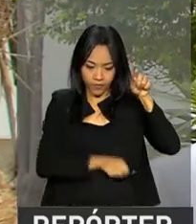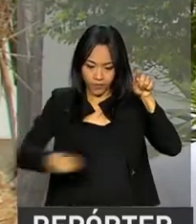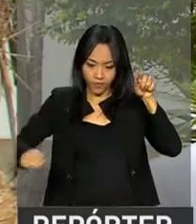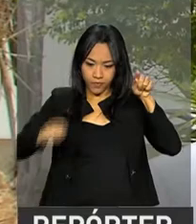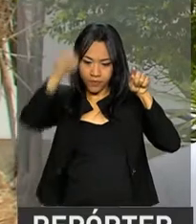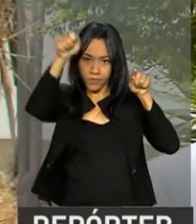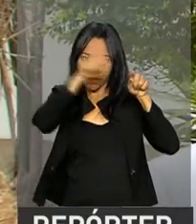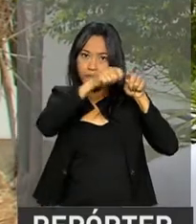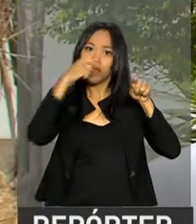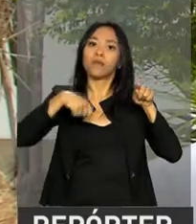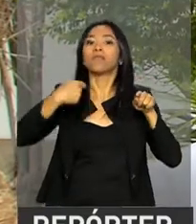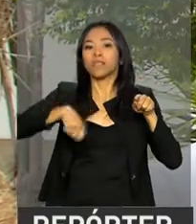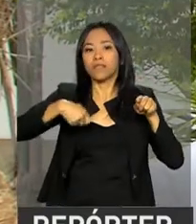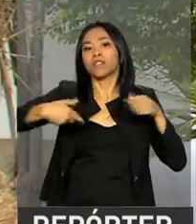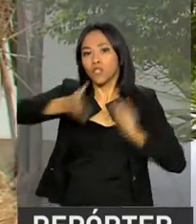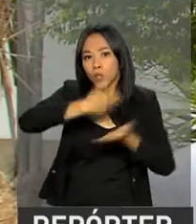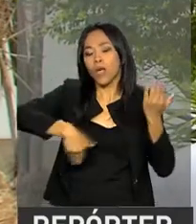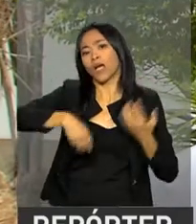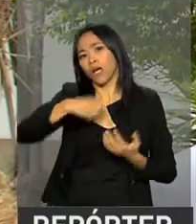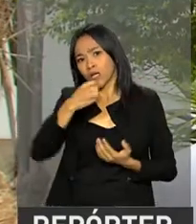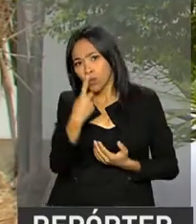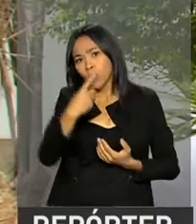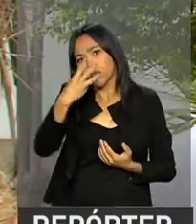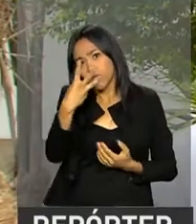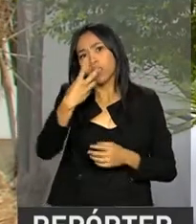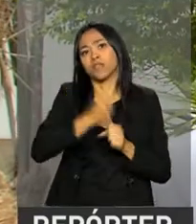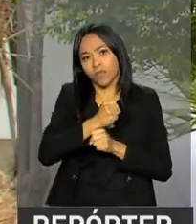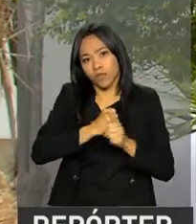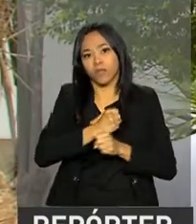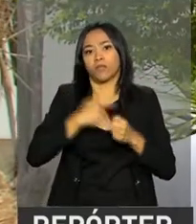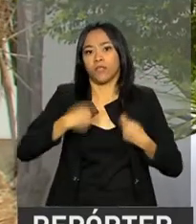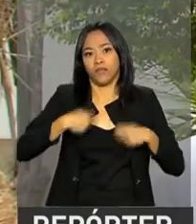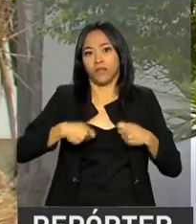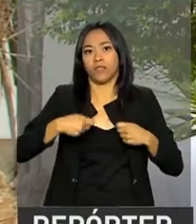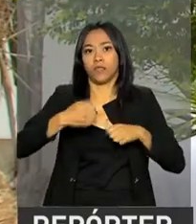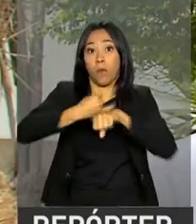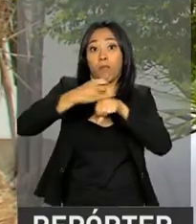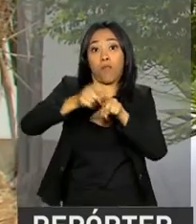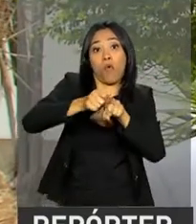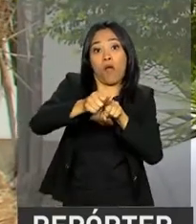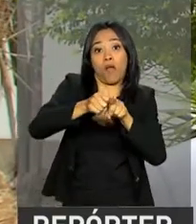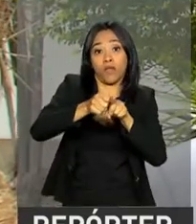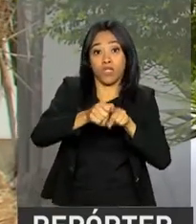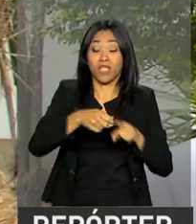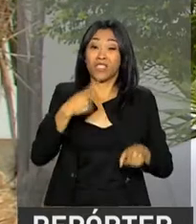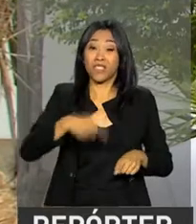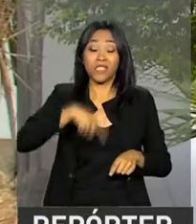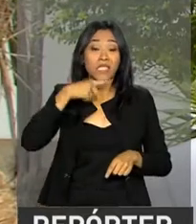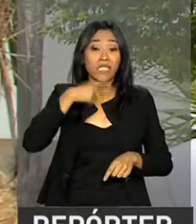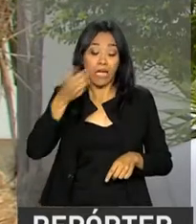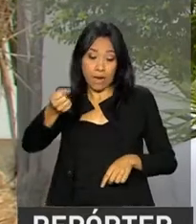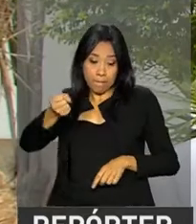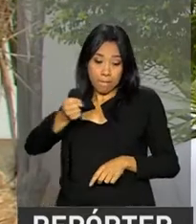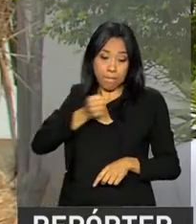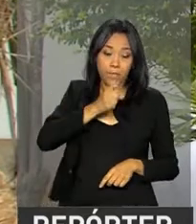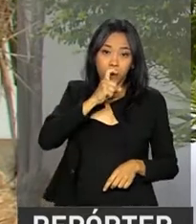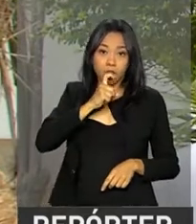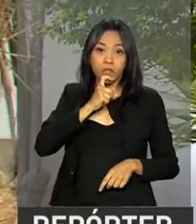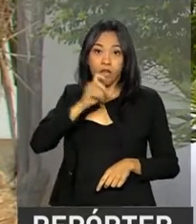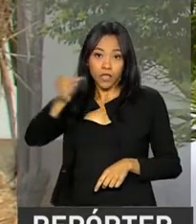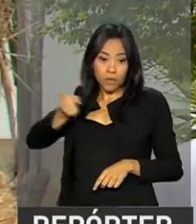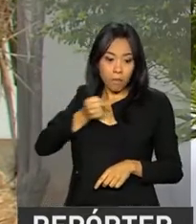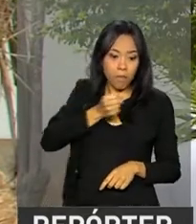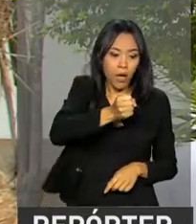tocados a cada dois ou três anos mesmo que não se perceba os rasgos porque se ela assim a porta da geladeira não está bem vedada a